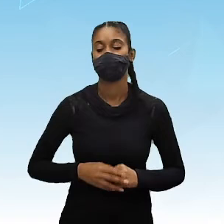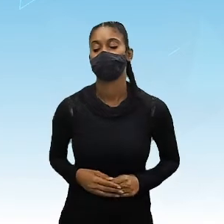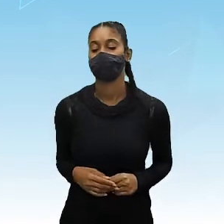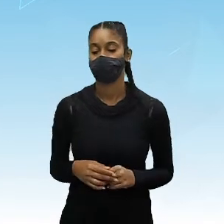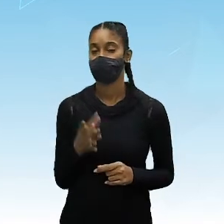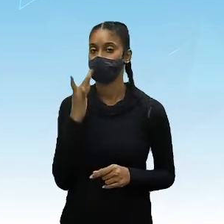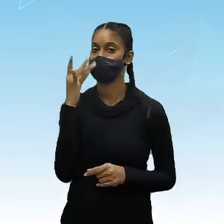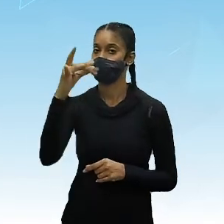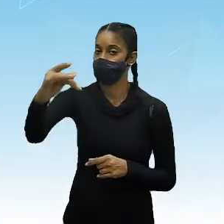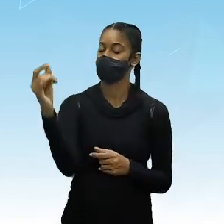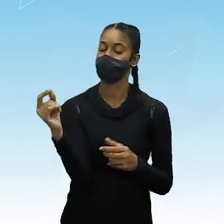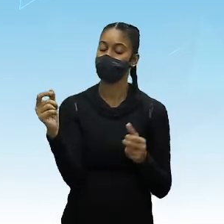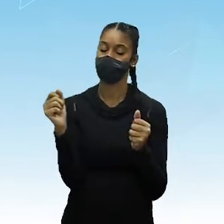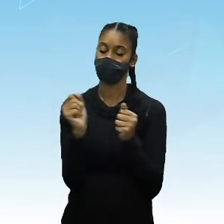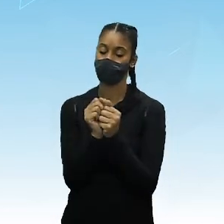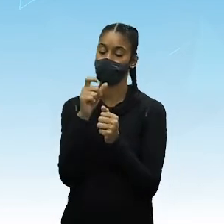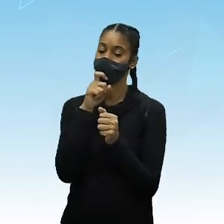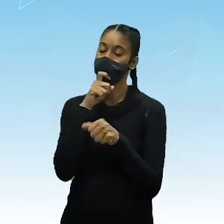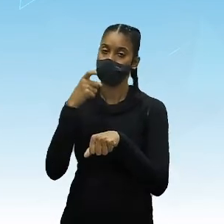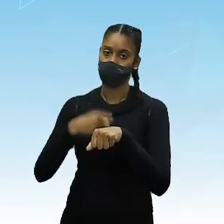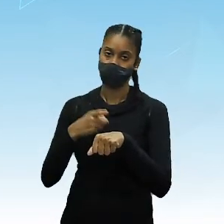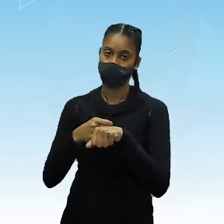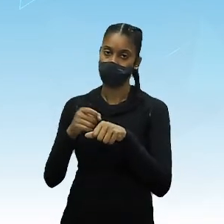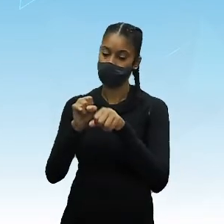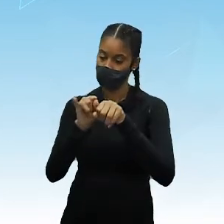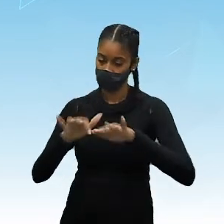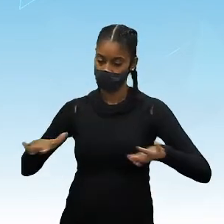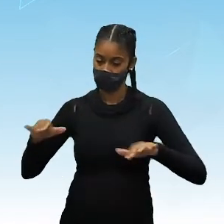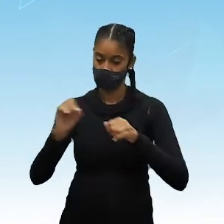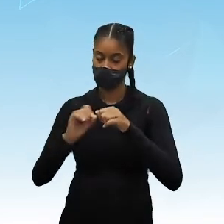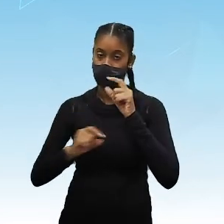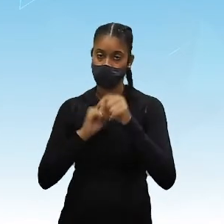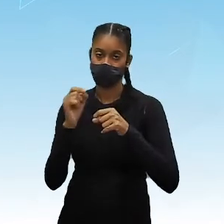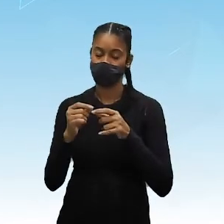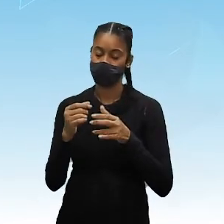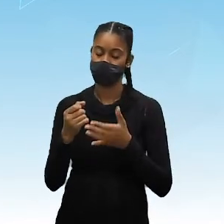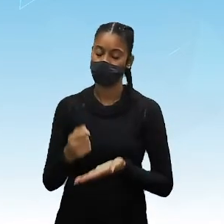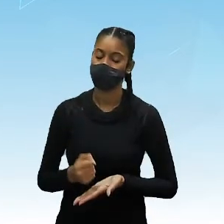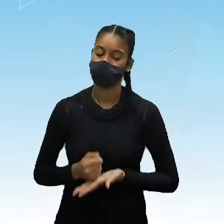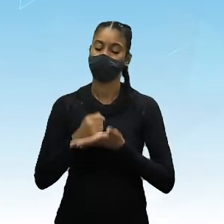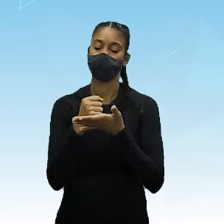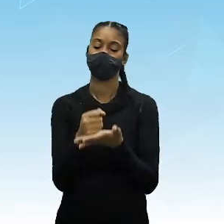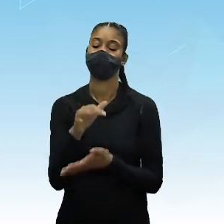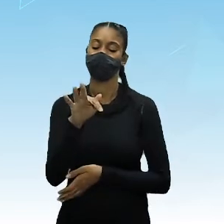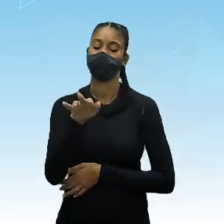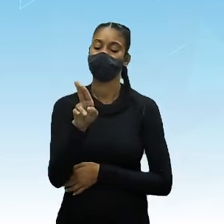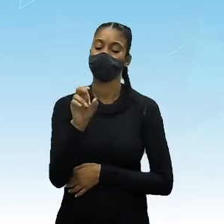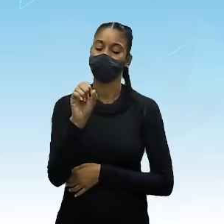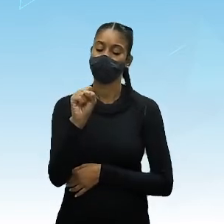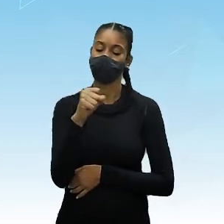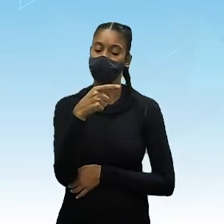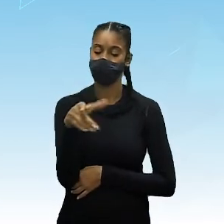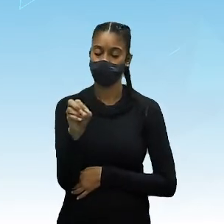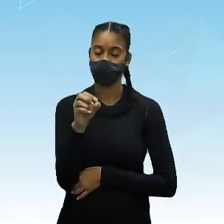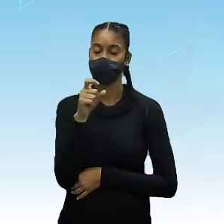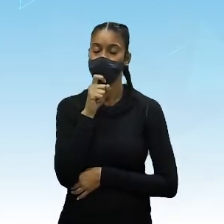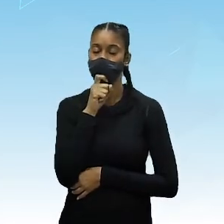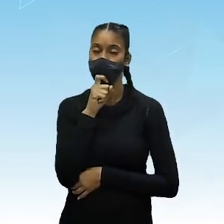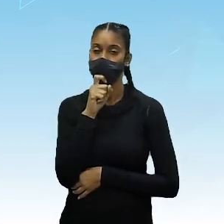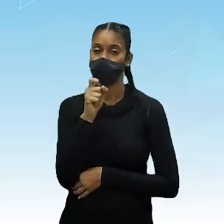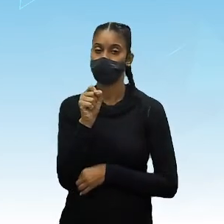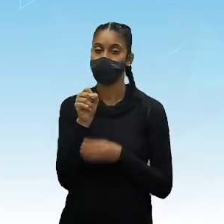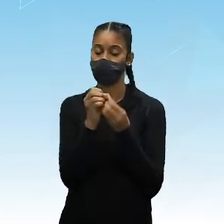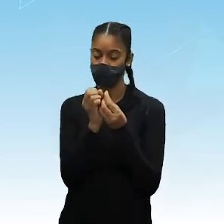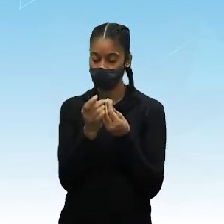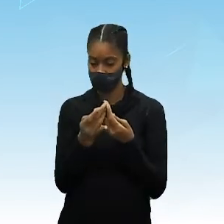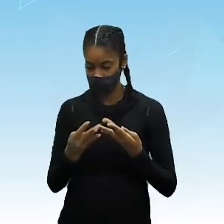no gelo, que está sobre a pista, você favorece a fusão do gelo. O gelo derrete e escorre. E